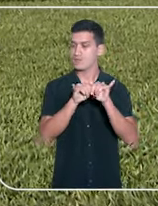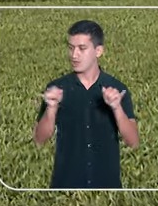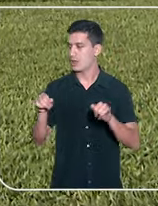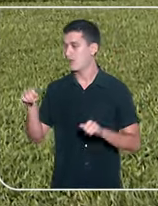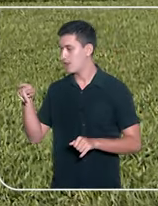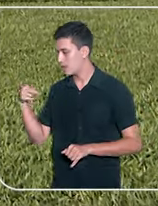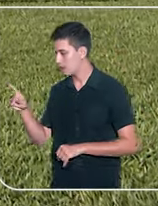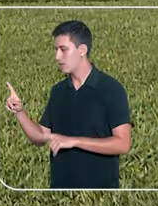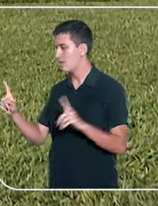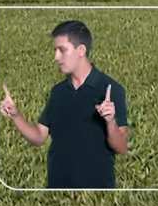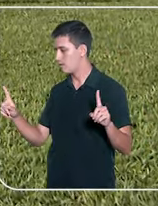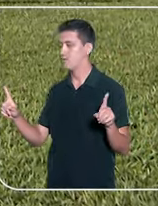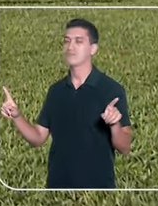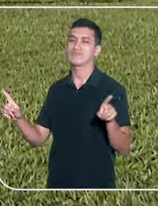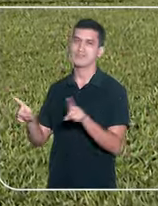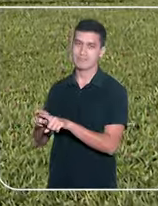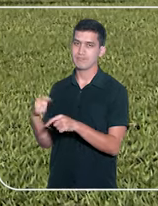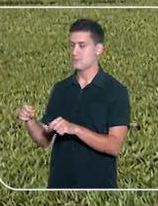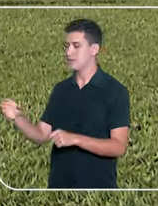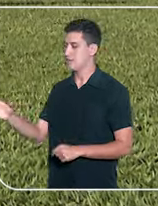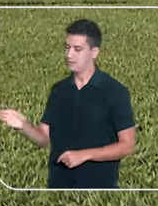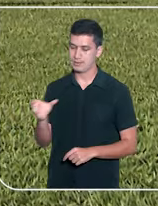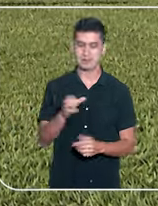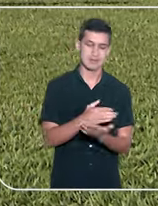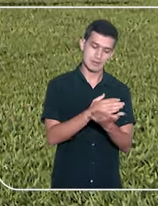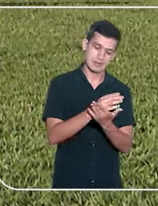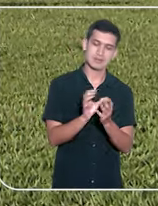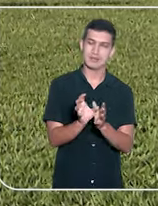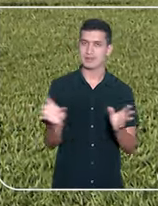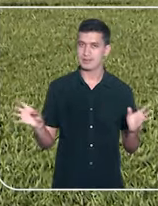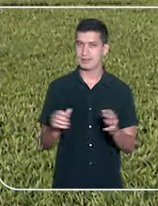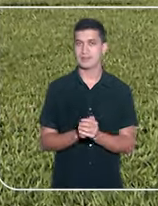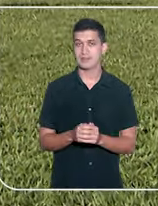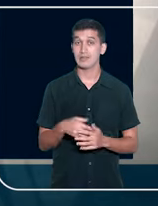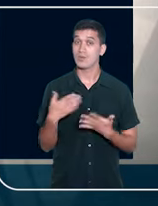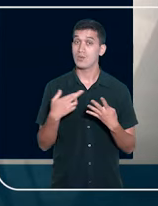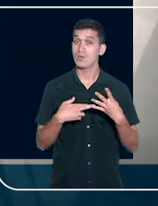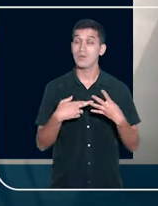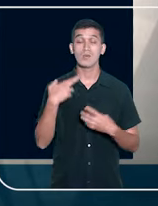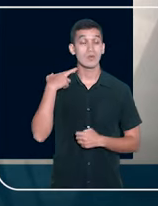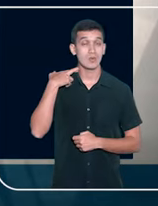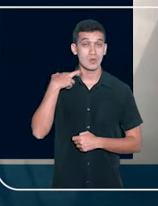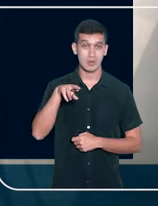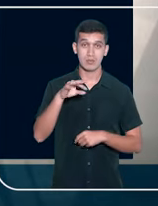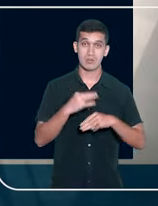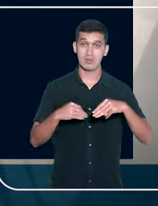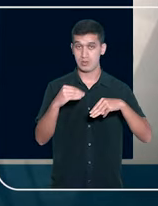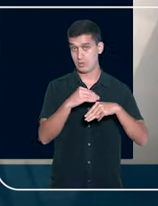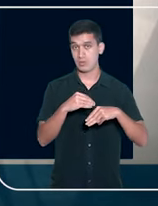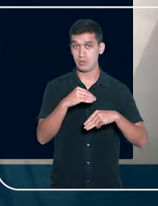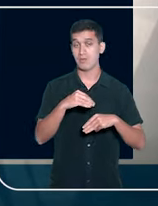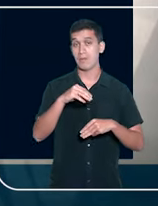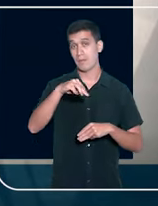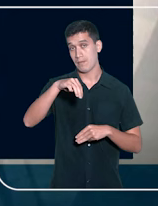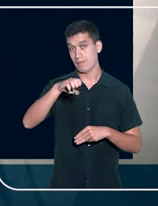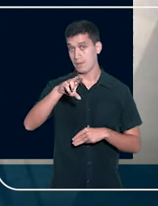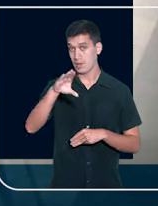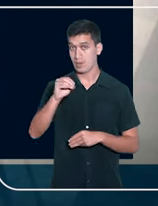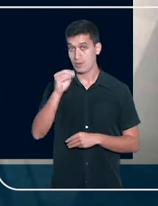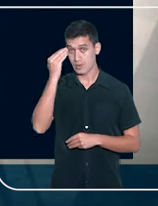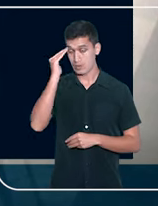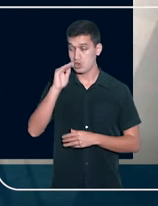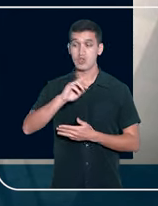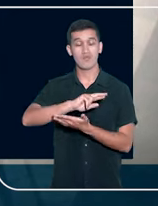terceira turma deu provimento ao recurso da mulher para determinar a partilha do imóvel o relator ministro marco Aurélio beliz